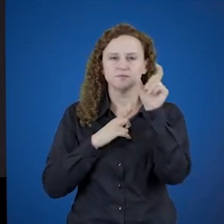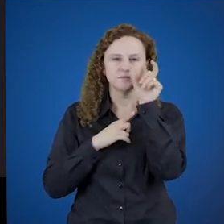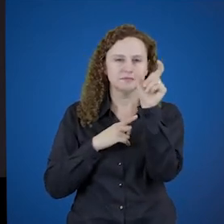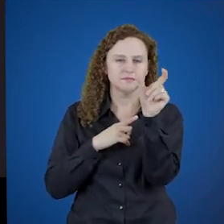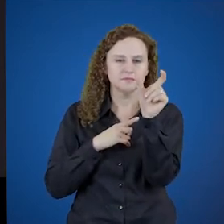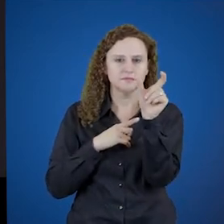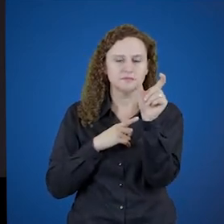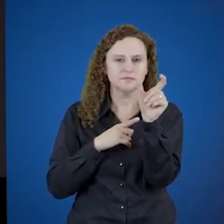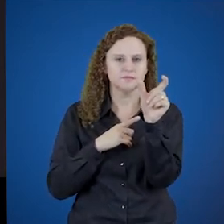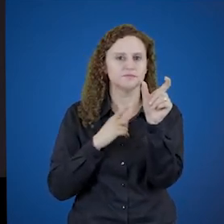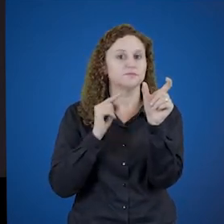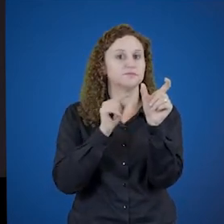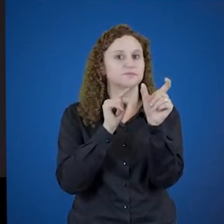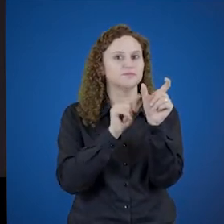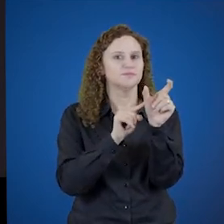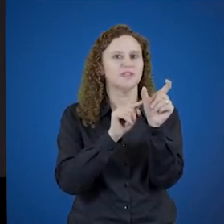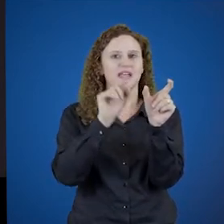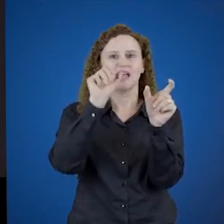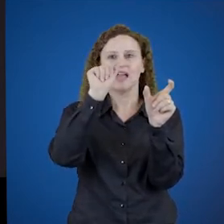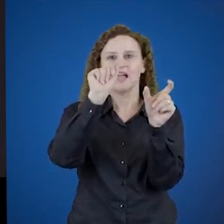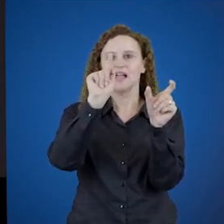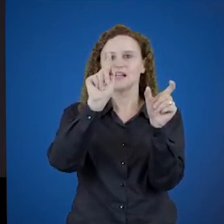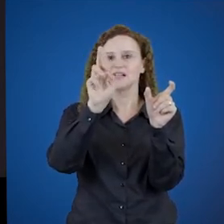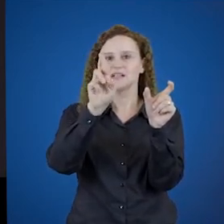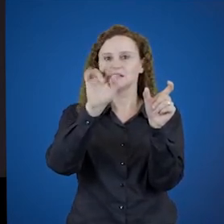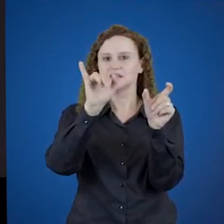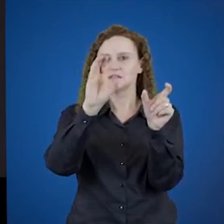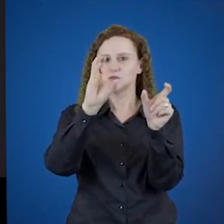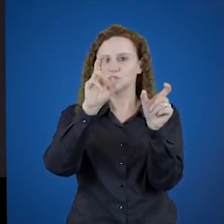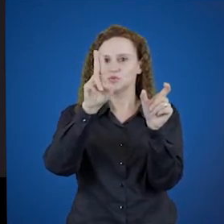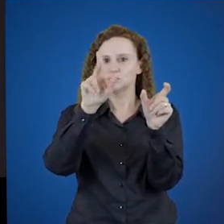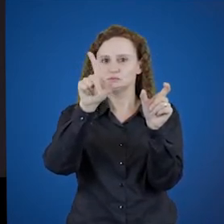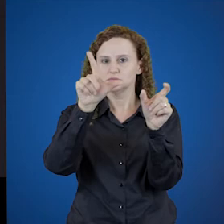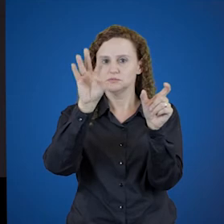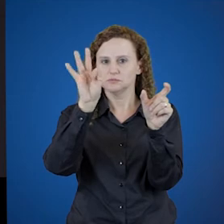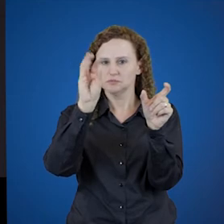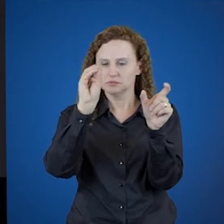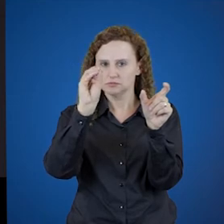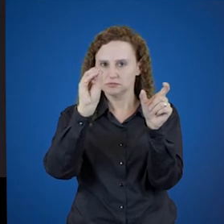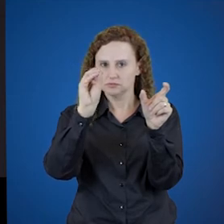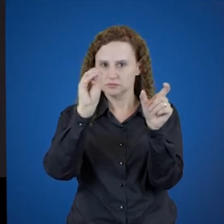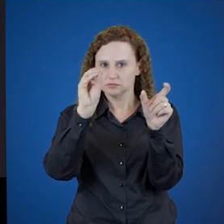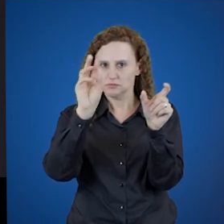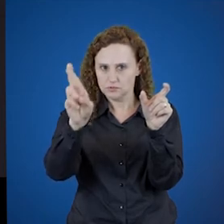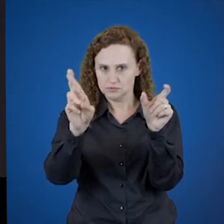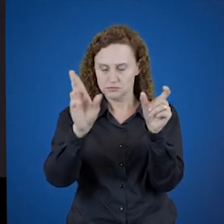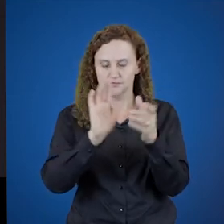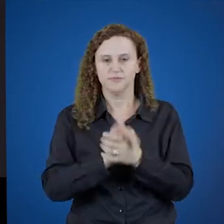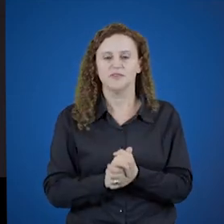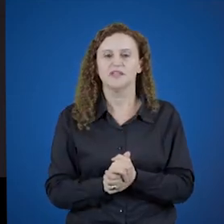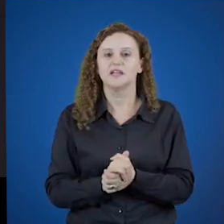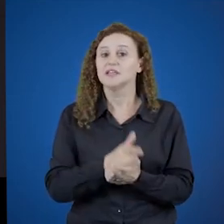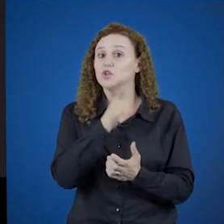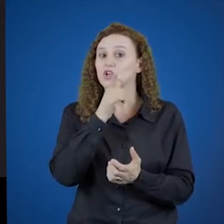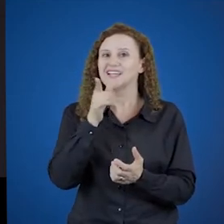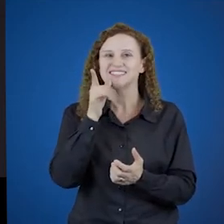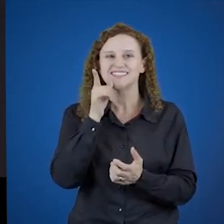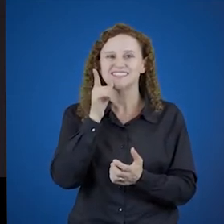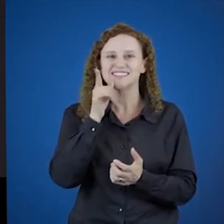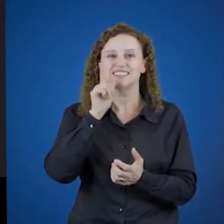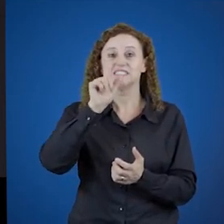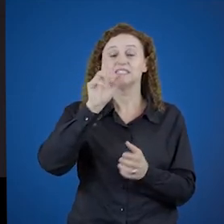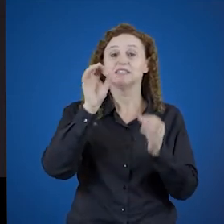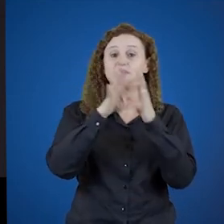tenho a palavra agricultores no latim agrícola